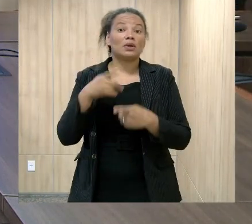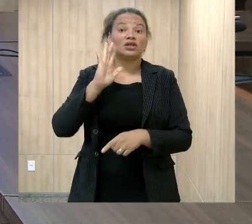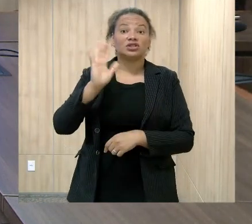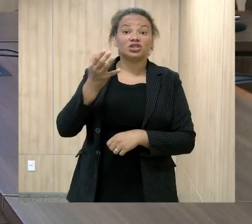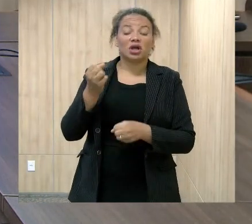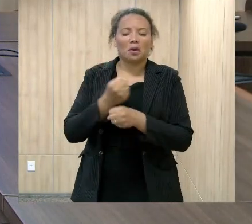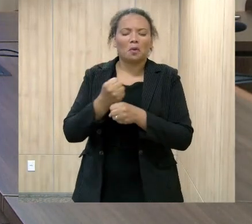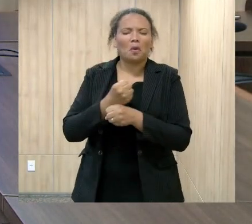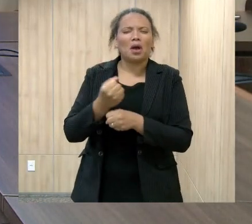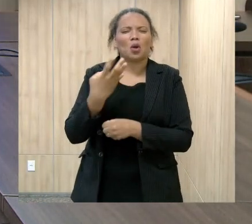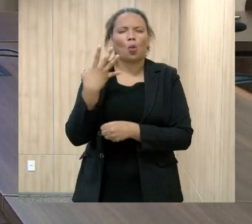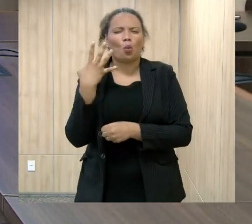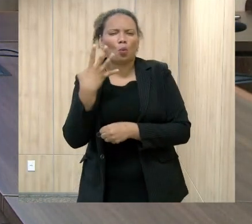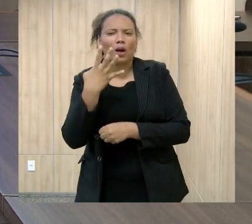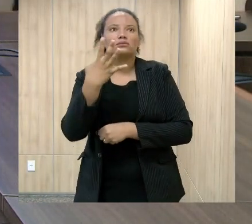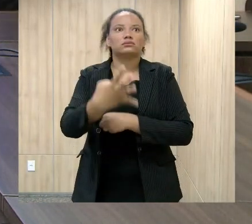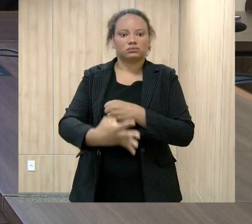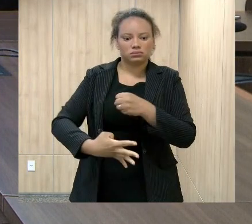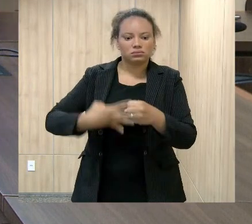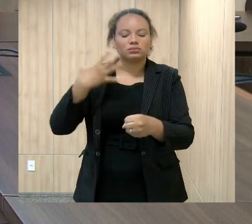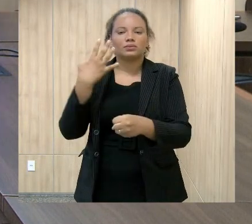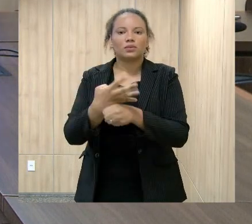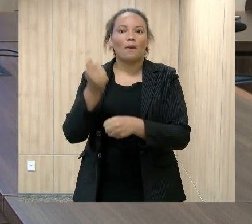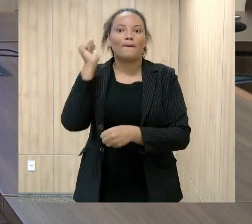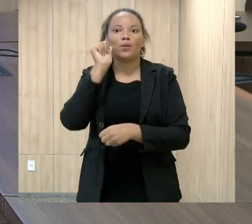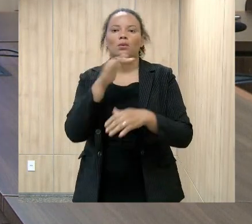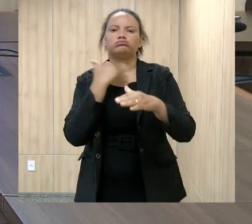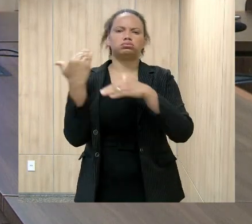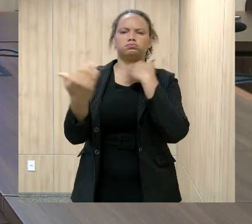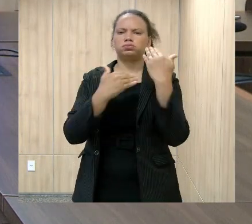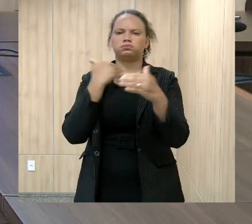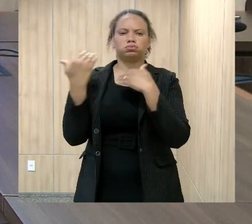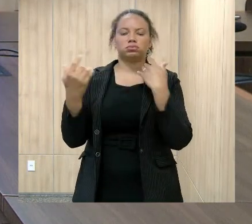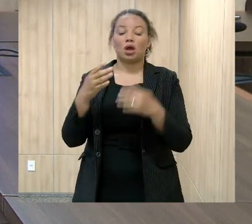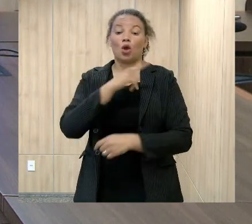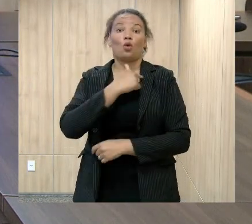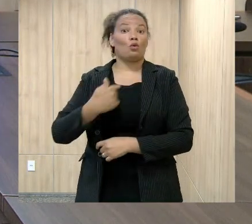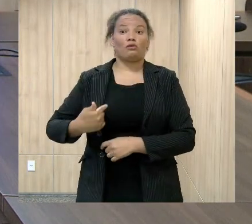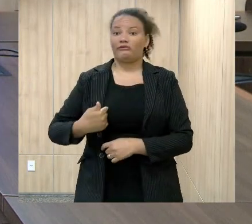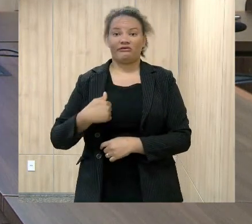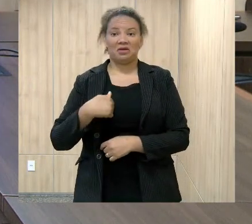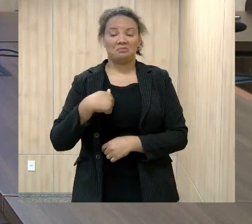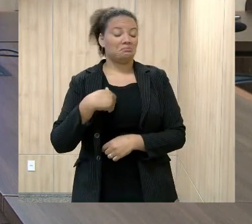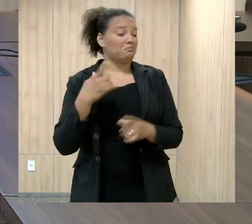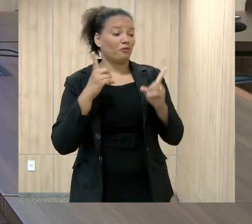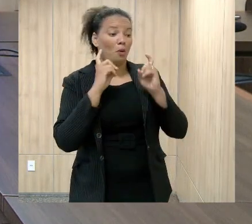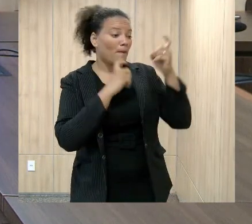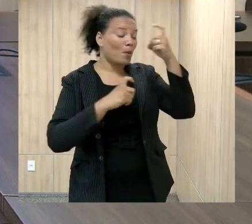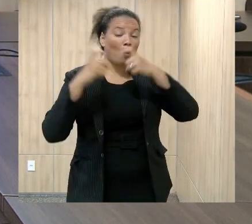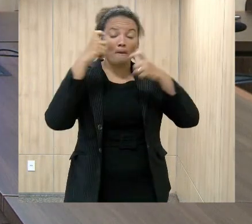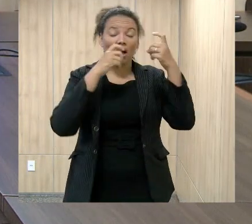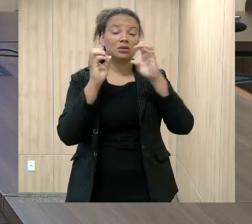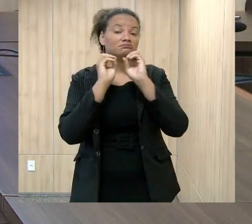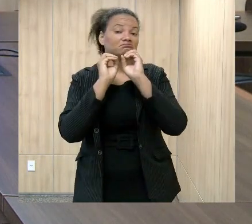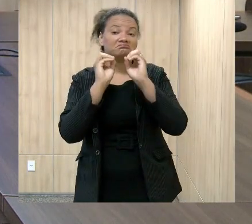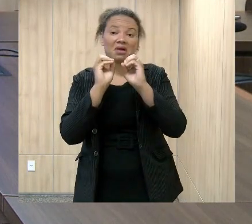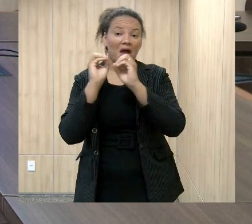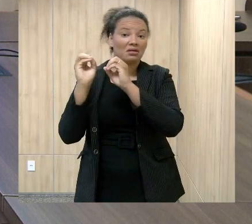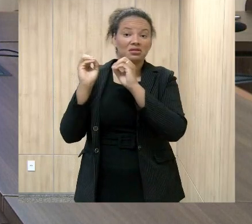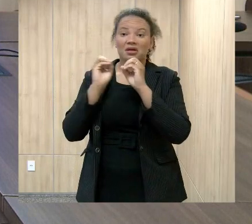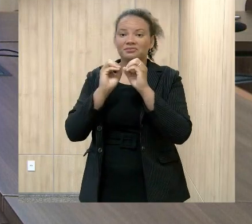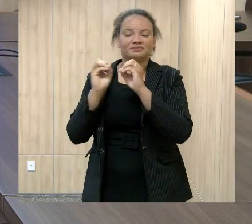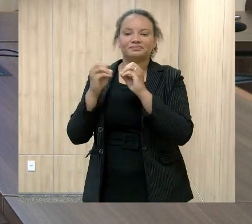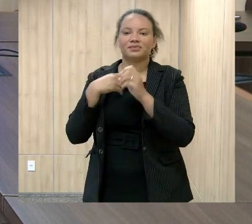passou quatro anos as mulheres de Rondônia morrendo e o governo que tava lá não se preocupou em colocar a casa da mulher brasileira não se preocupou em mandar